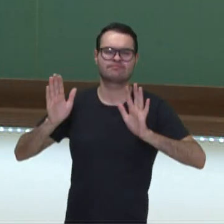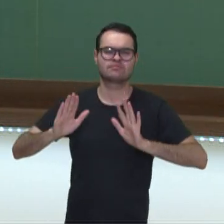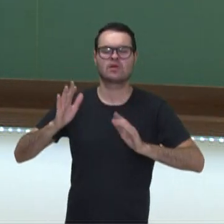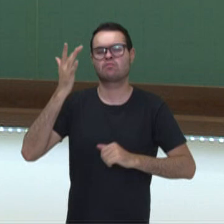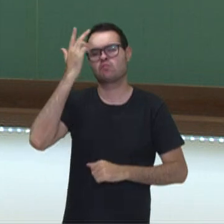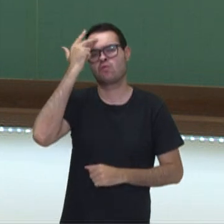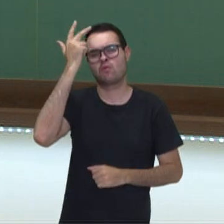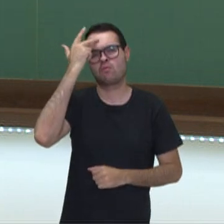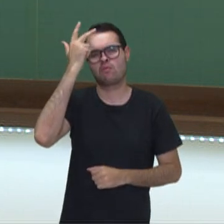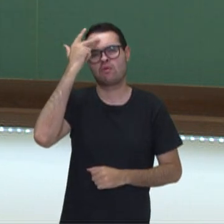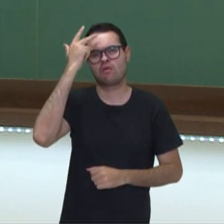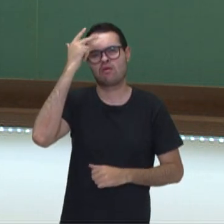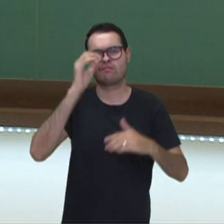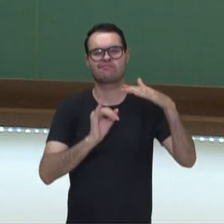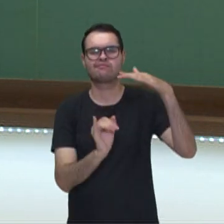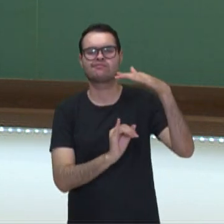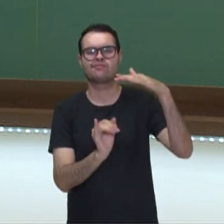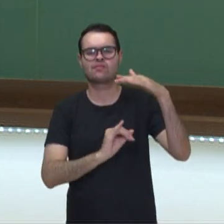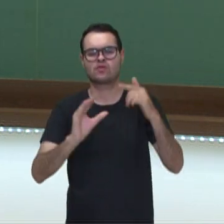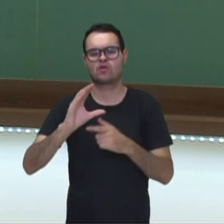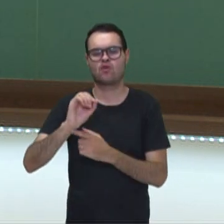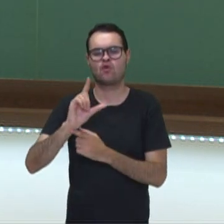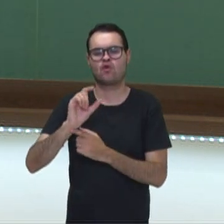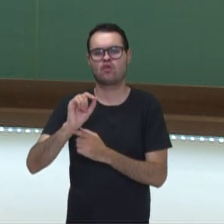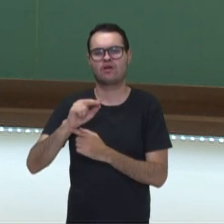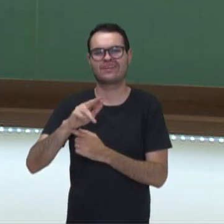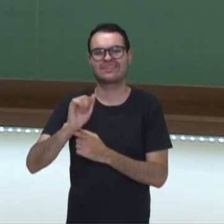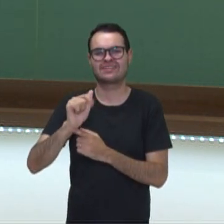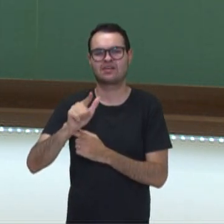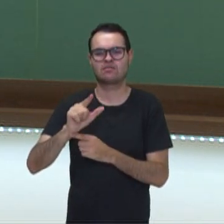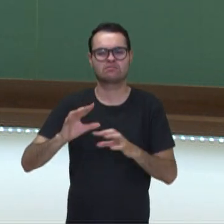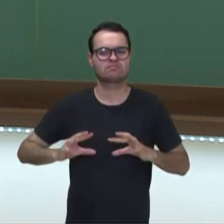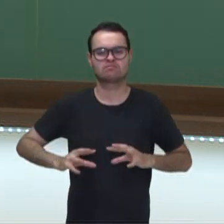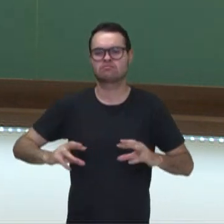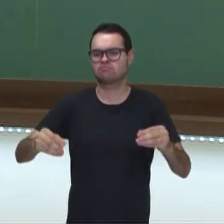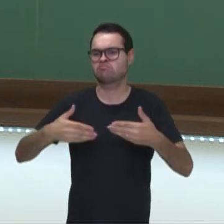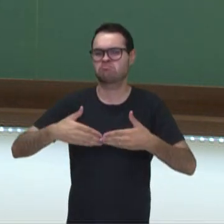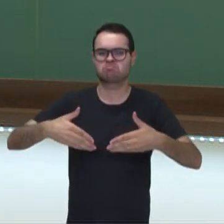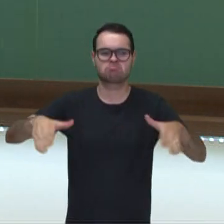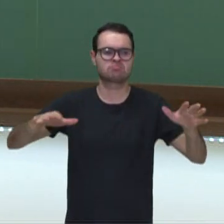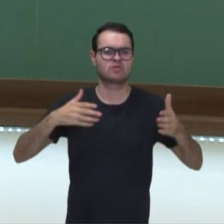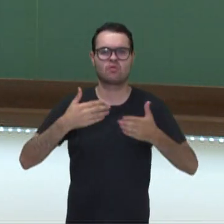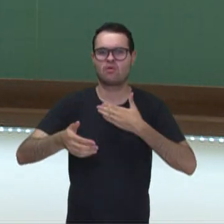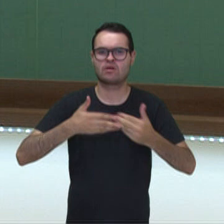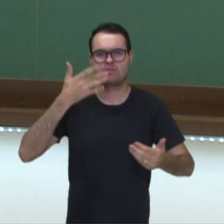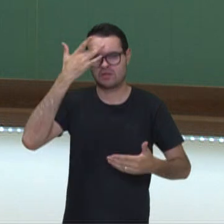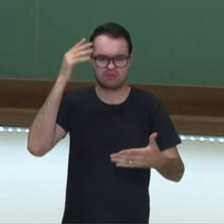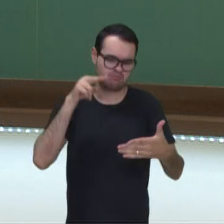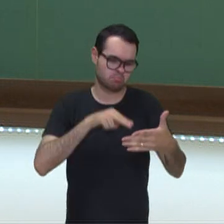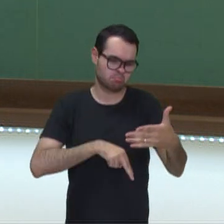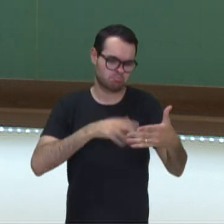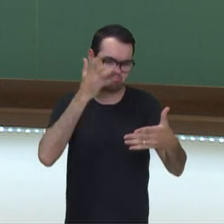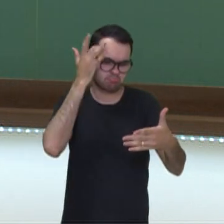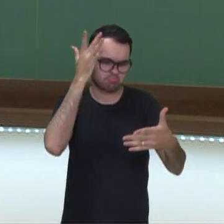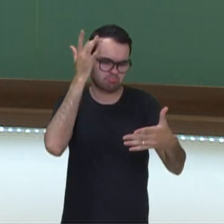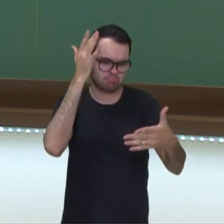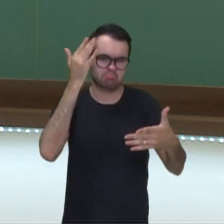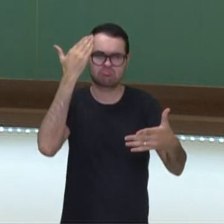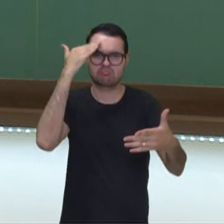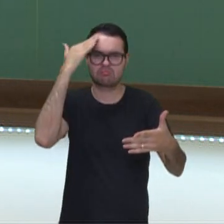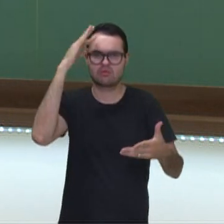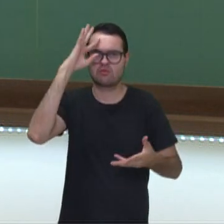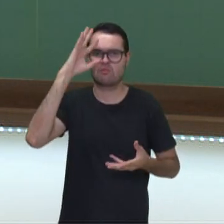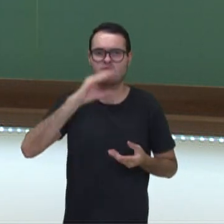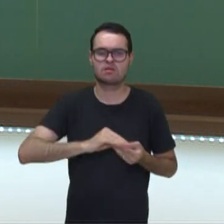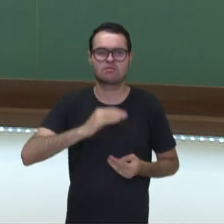calão coloquial, né? Observem como é acessível, como é palatável, eu não tenho dificuldade nenhuma, nem na leitura, nem